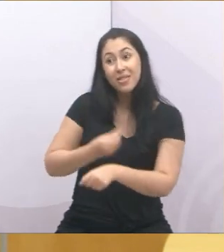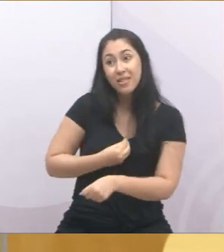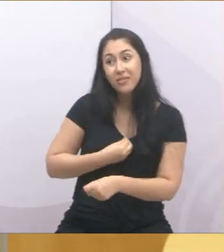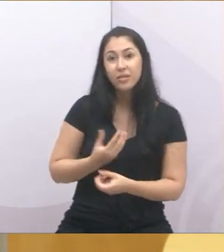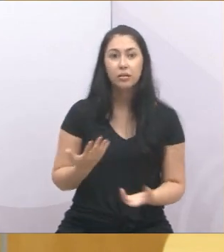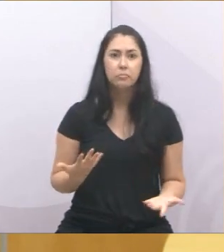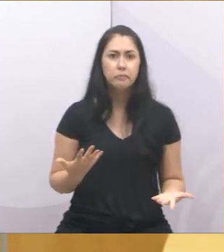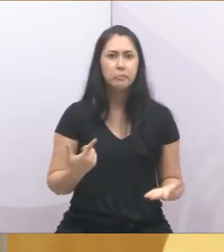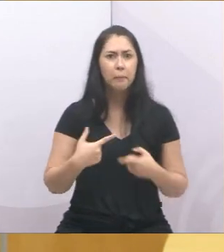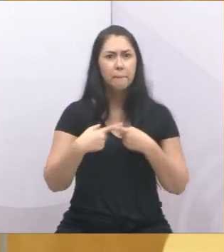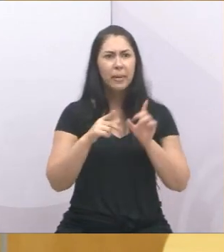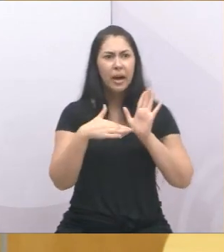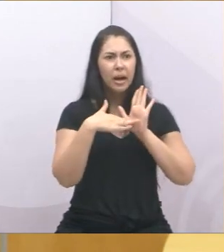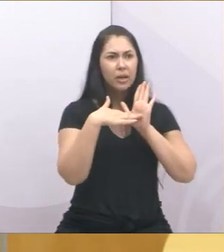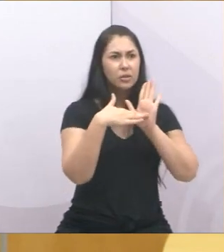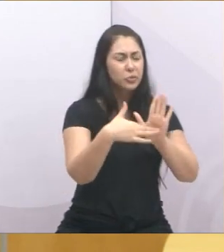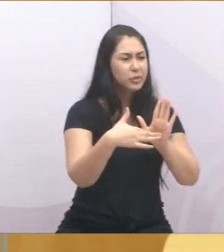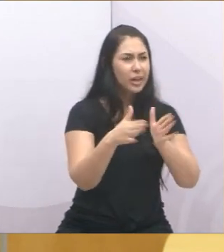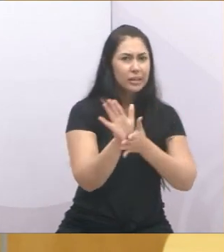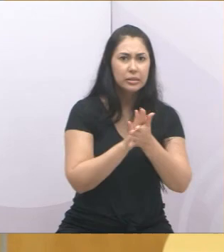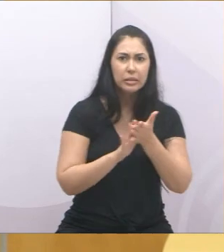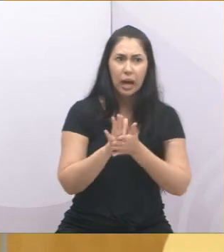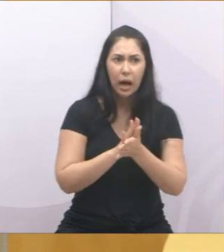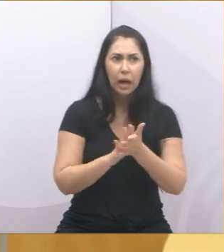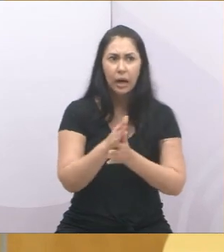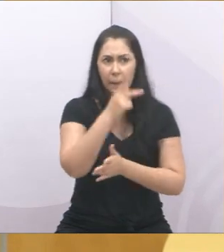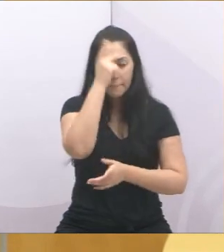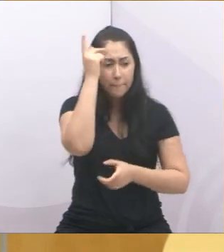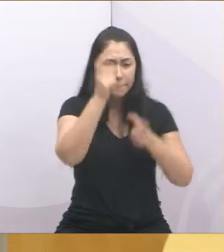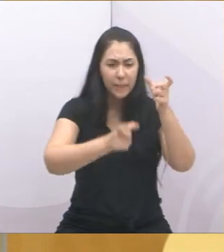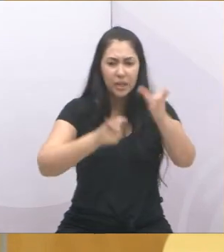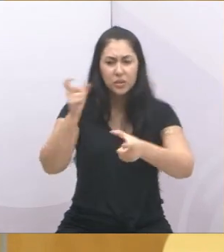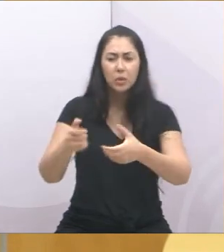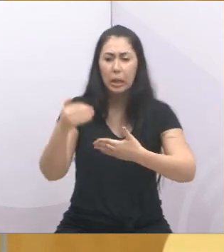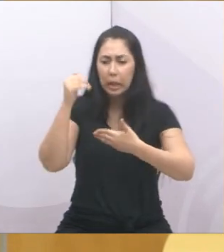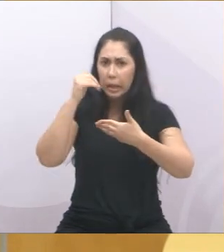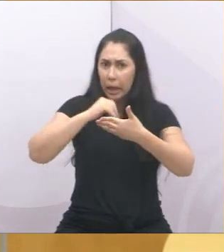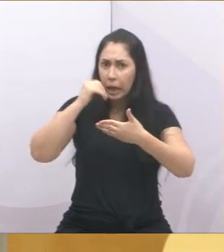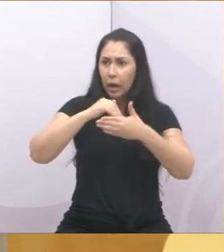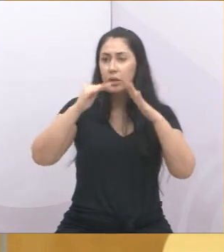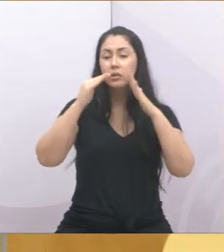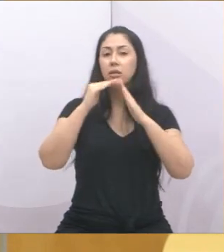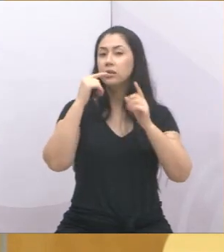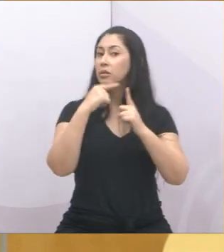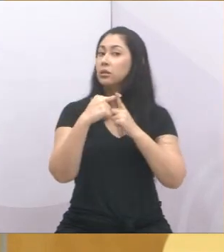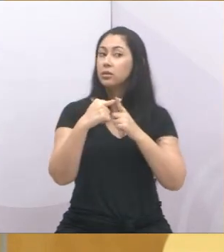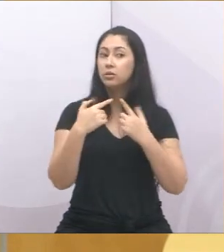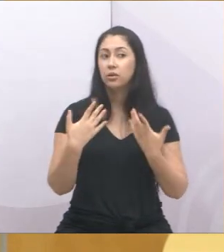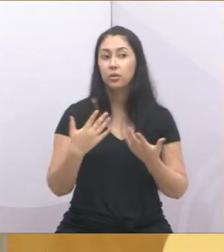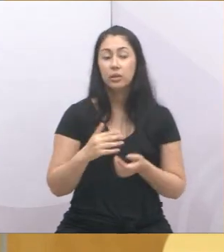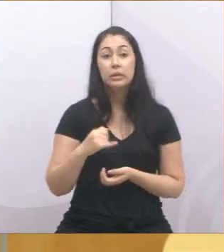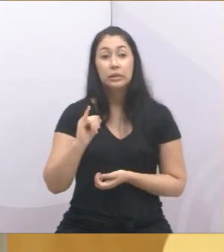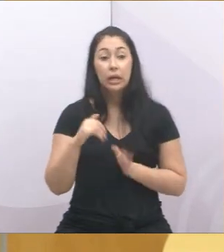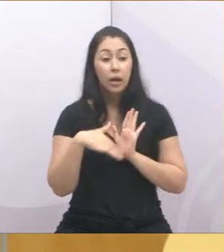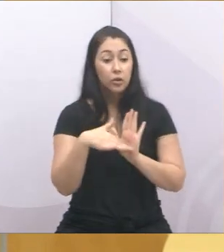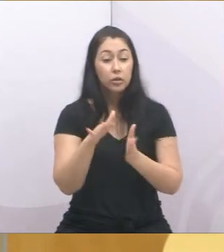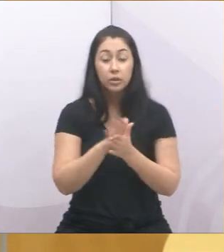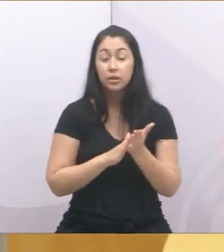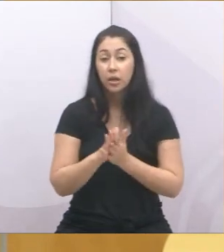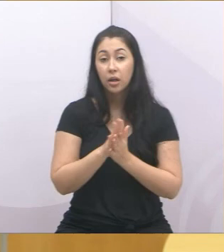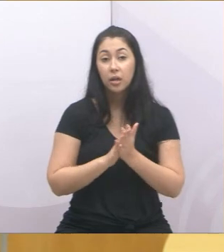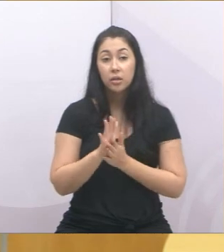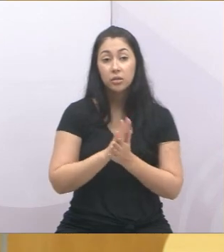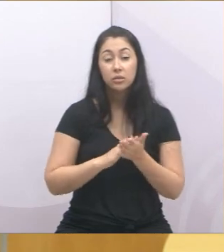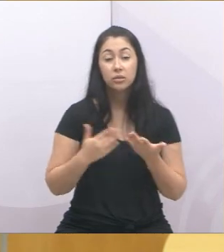não ajudar os próprios irmãos ali que estão dentro da igreja, das igrejas, tanto falo igreja católica como evangélica, se não ajudar, não fizer ali uma junção,